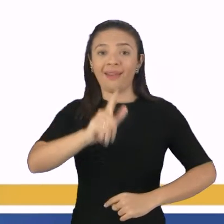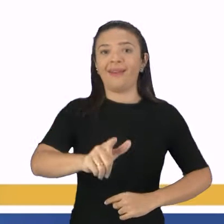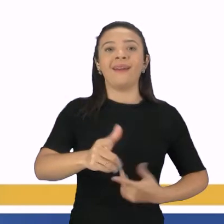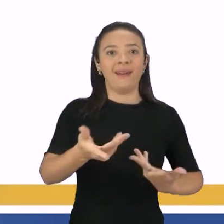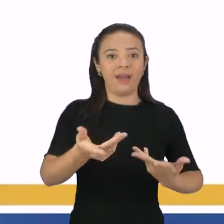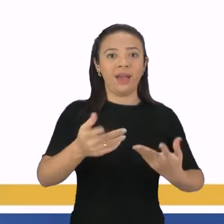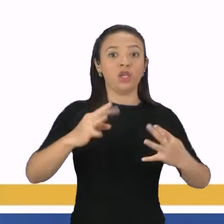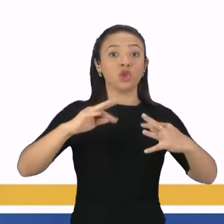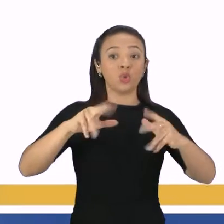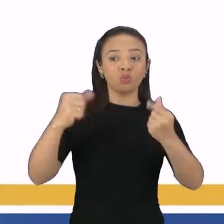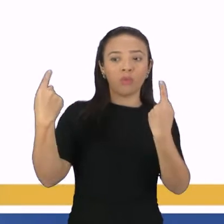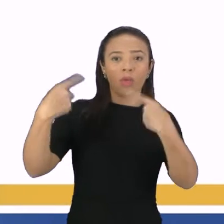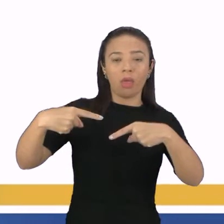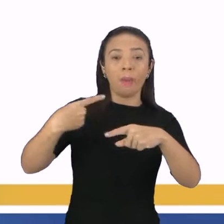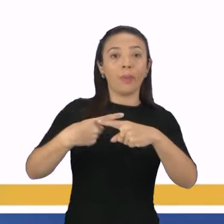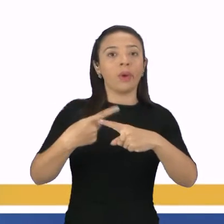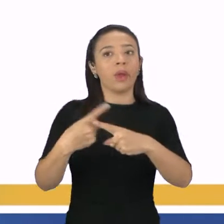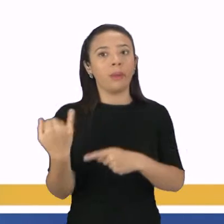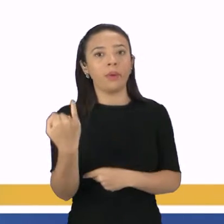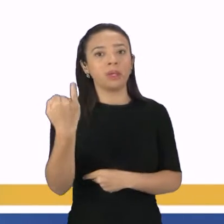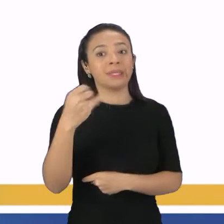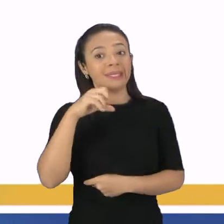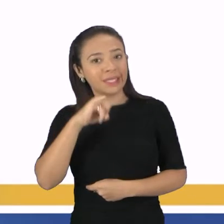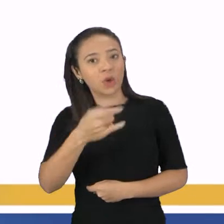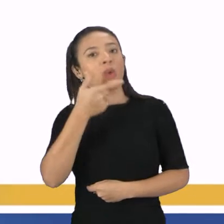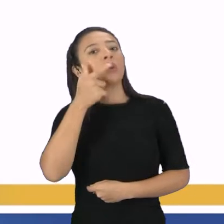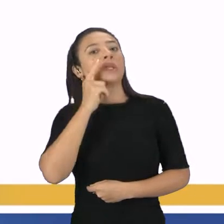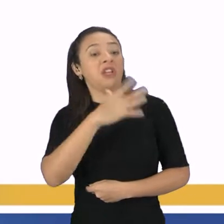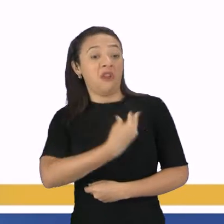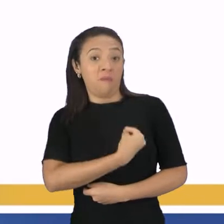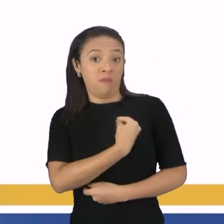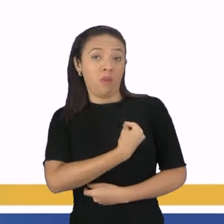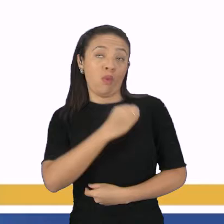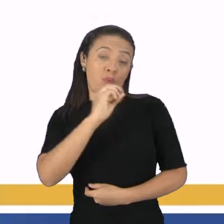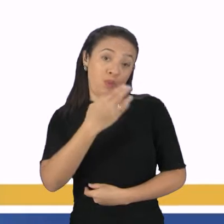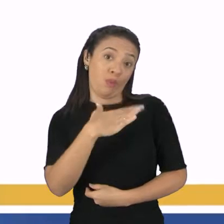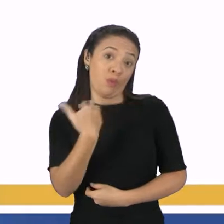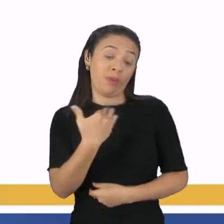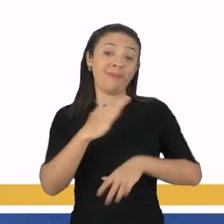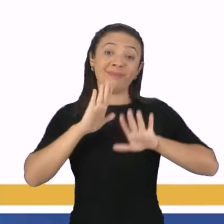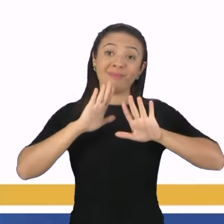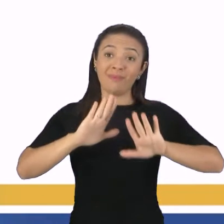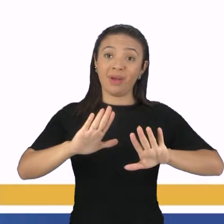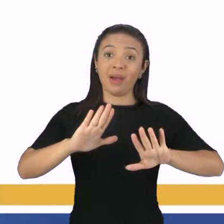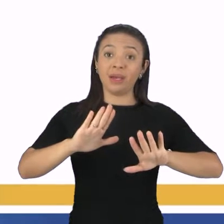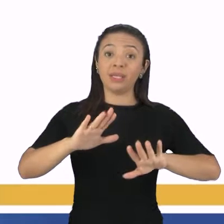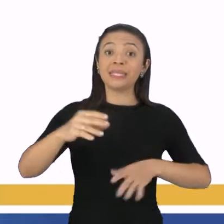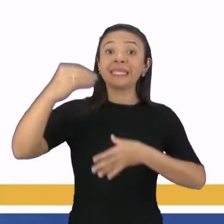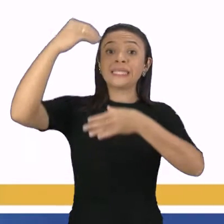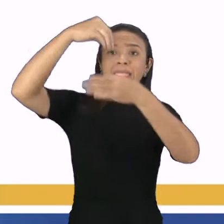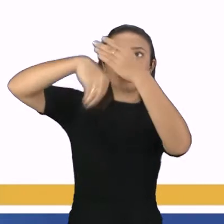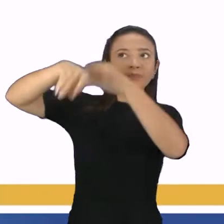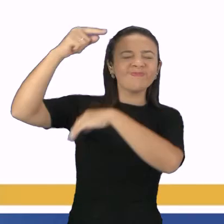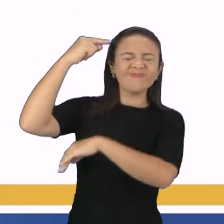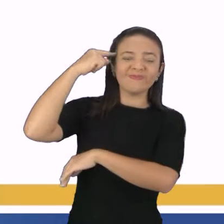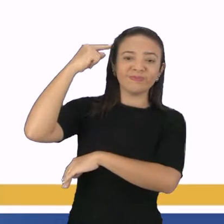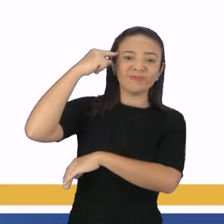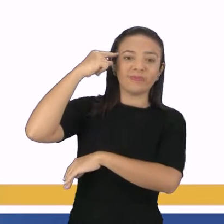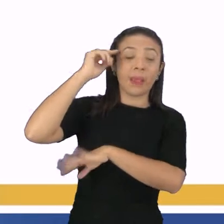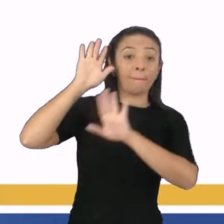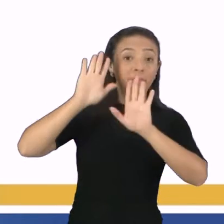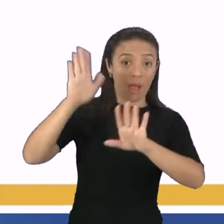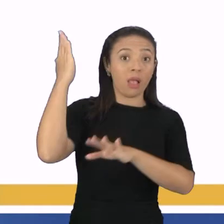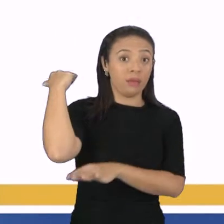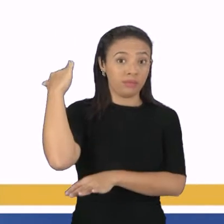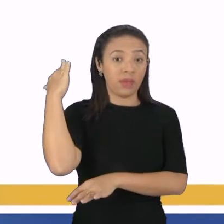era uma questão de vida ou morte. Só que tudo isso acontecia de maneira inconsciente, mas é nesse